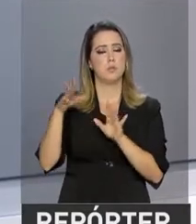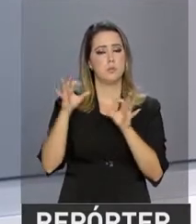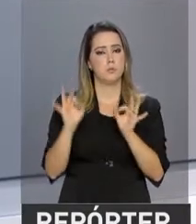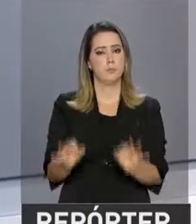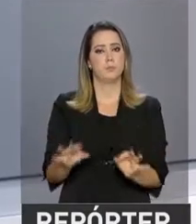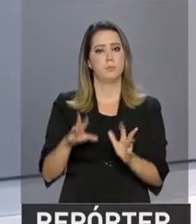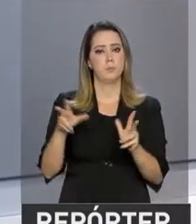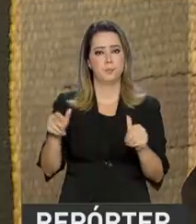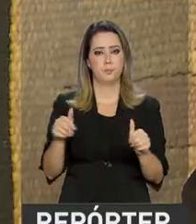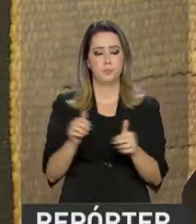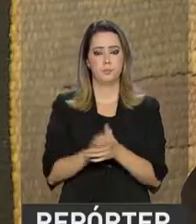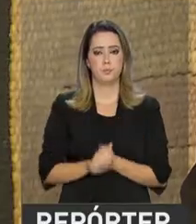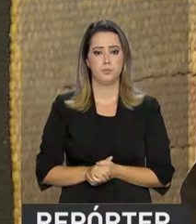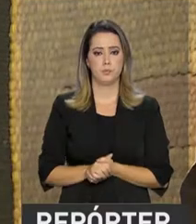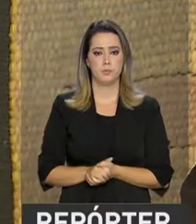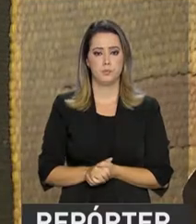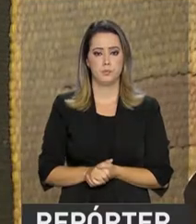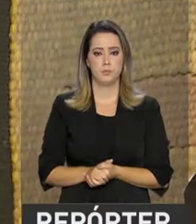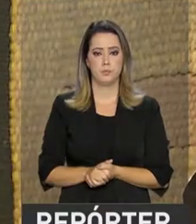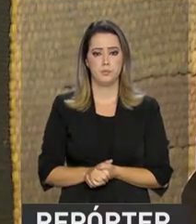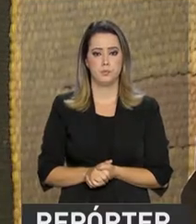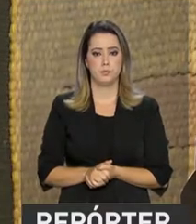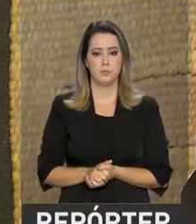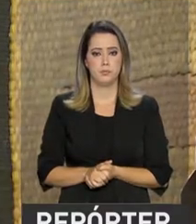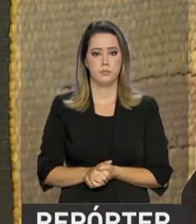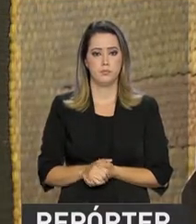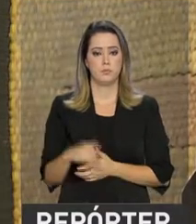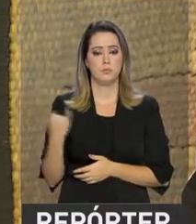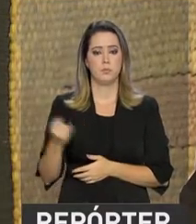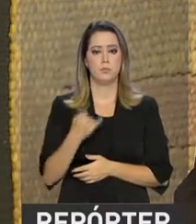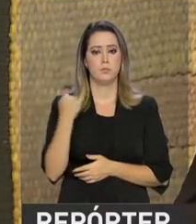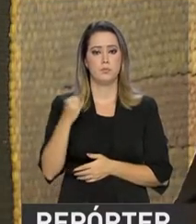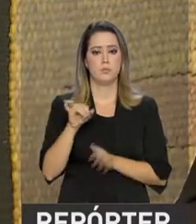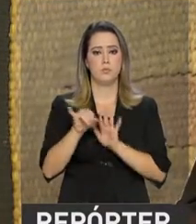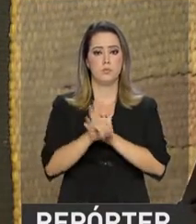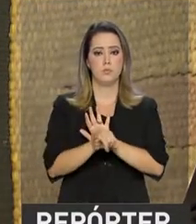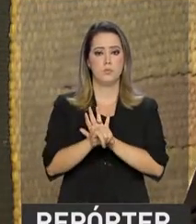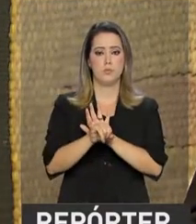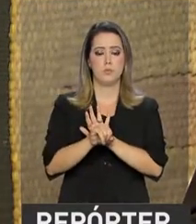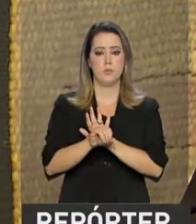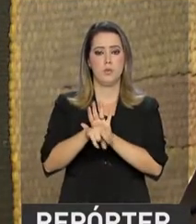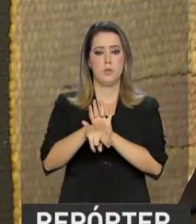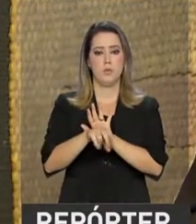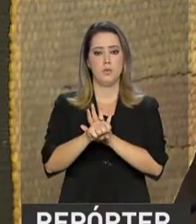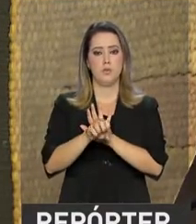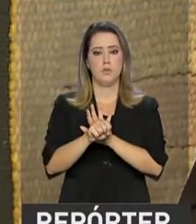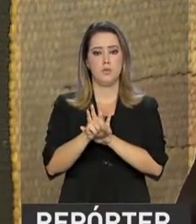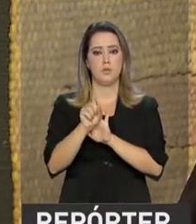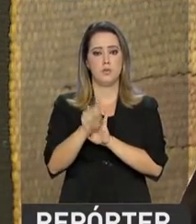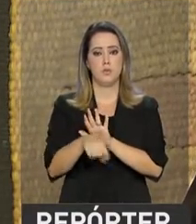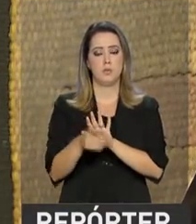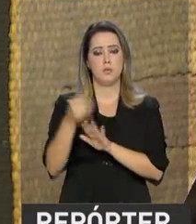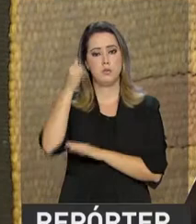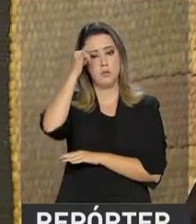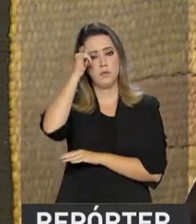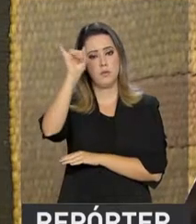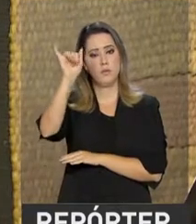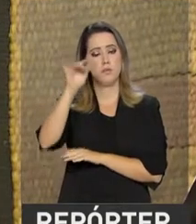todos. A essência da reforma, este é outro ponto fundamental, é